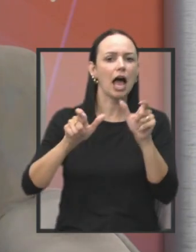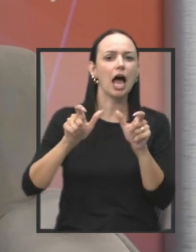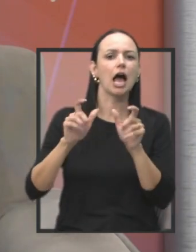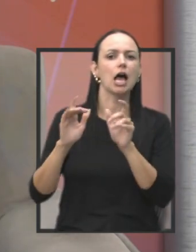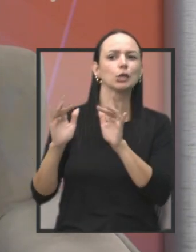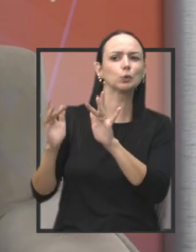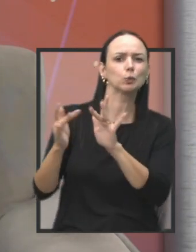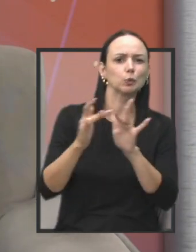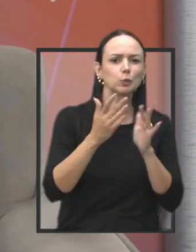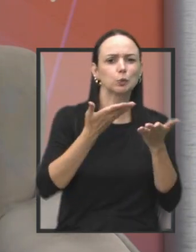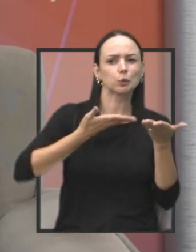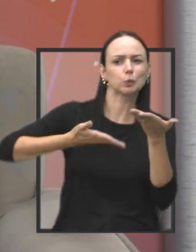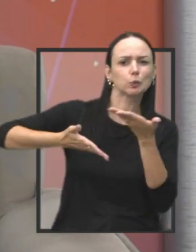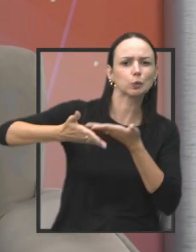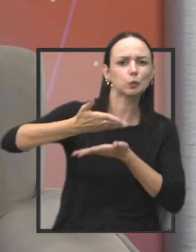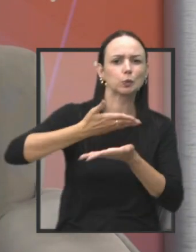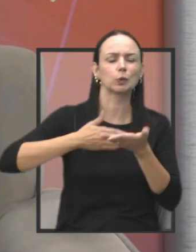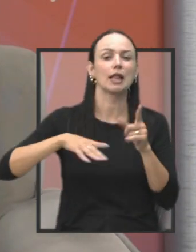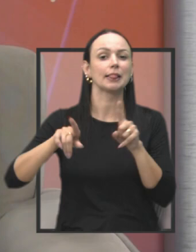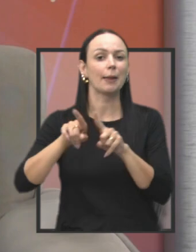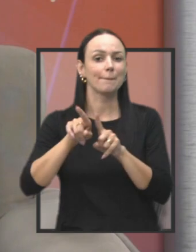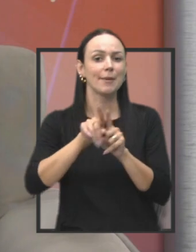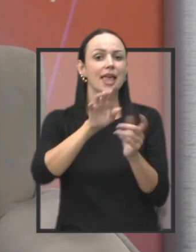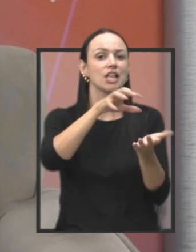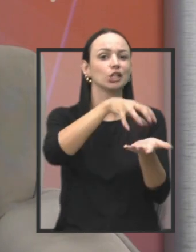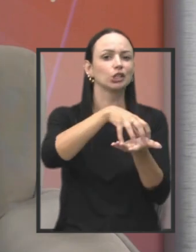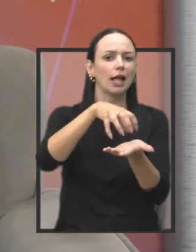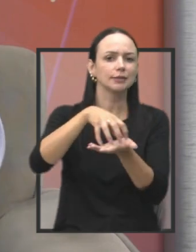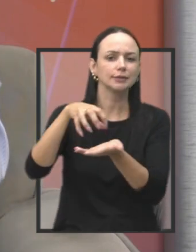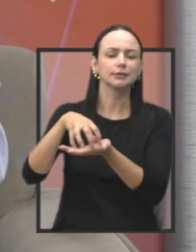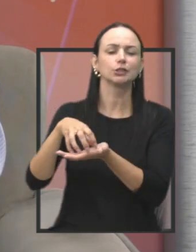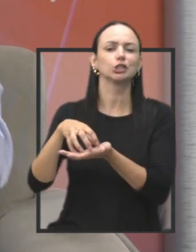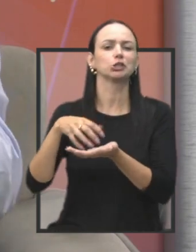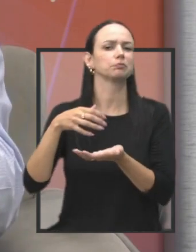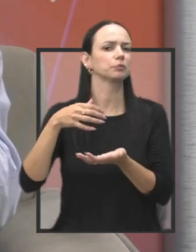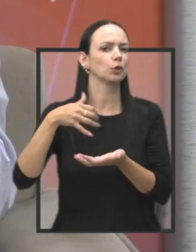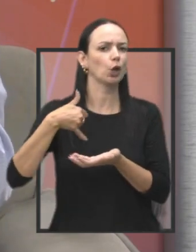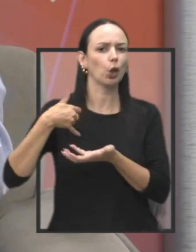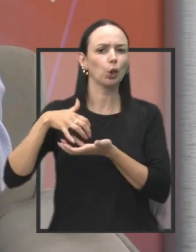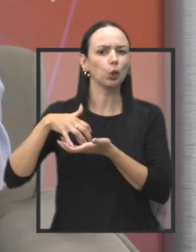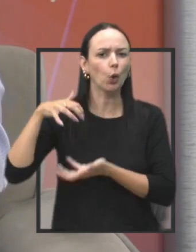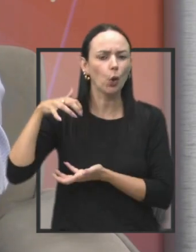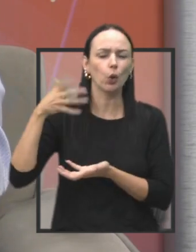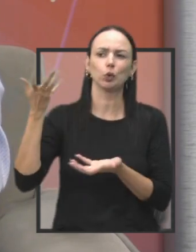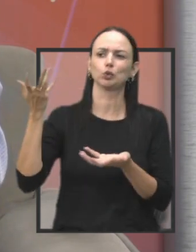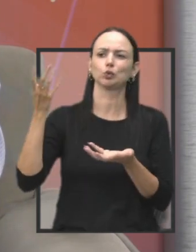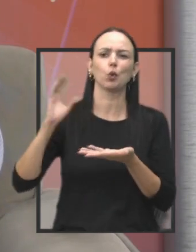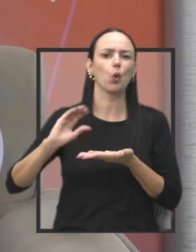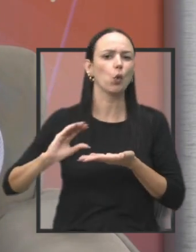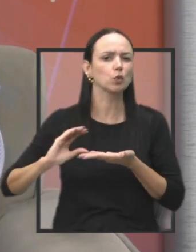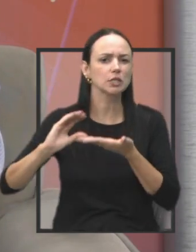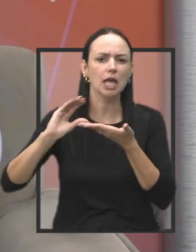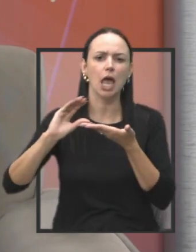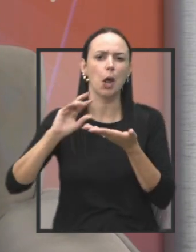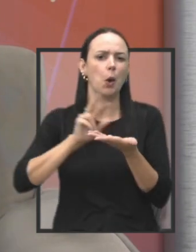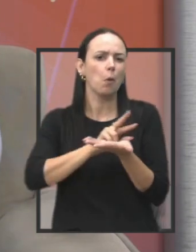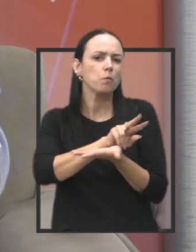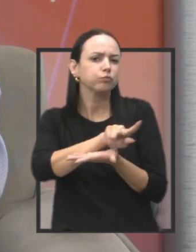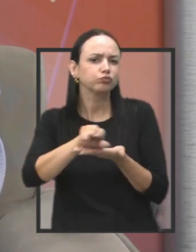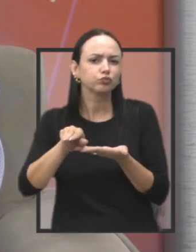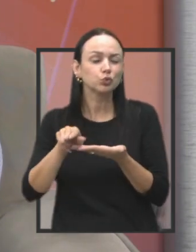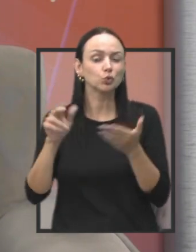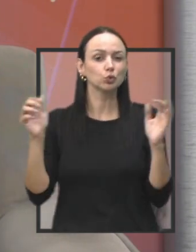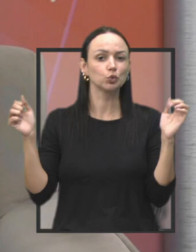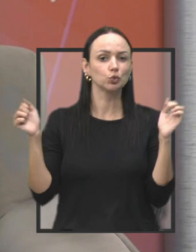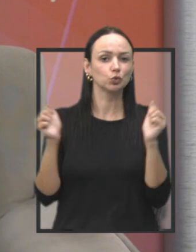envolver as entidades do idosos, do conselho, para que, junto aos